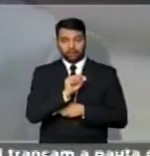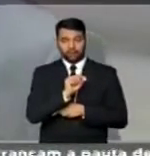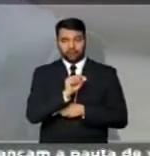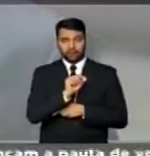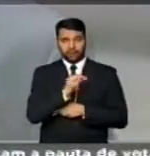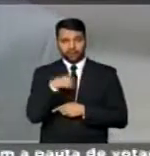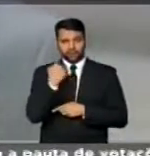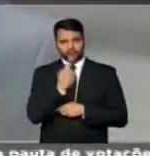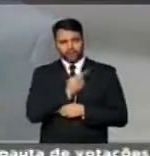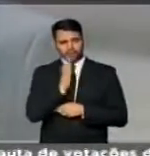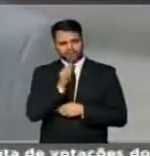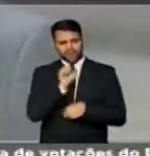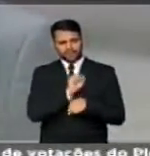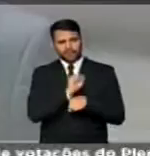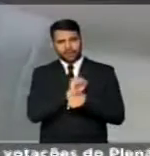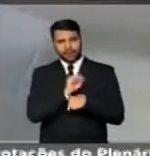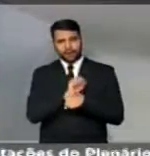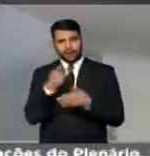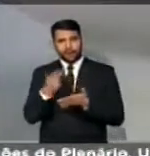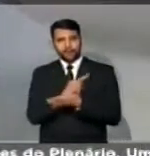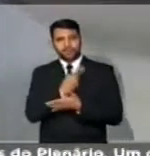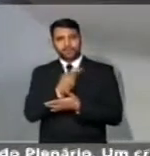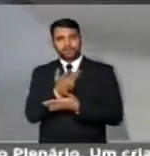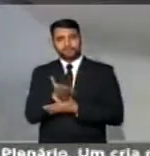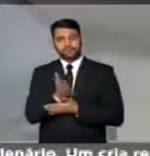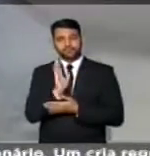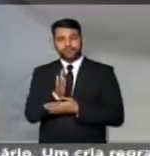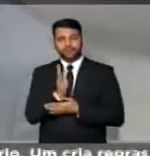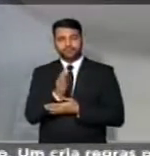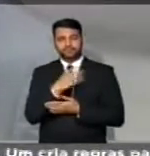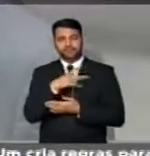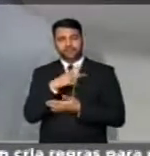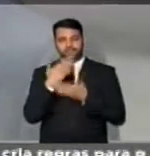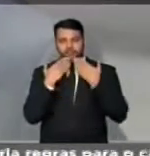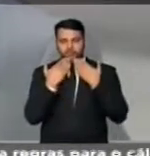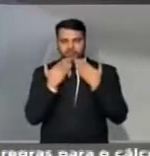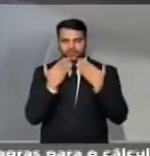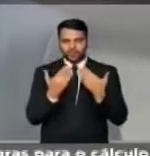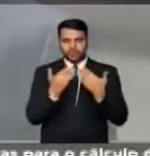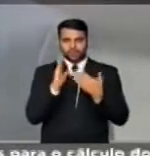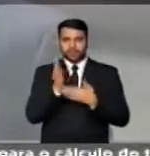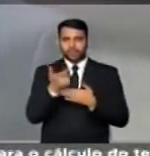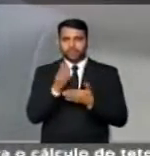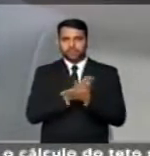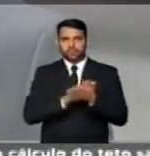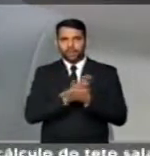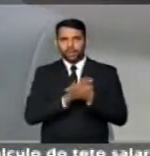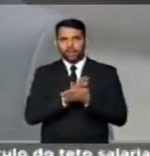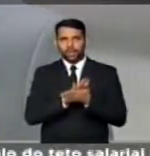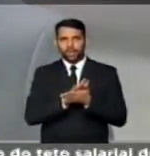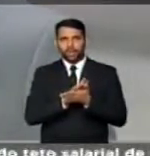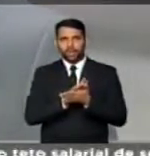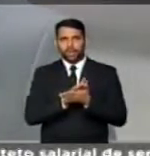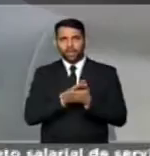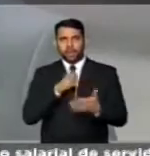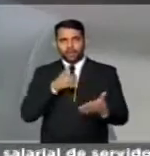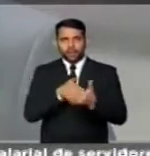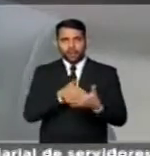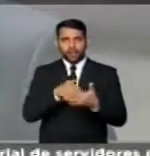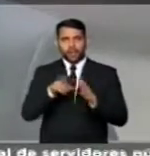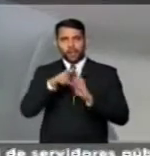que nós já esperávamos que acontecesse, porque ele já demonstrou que não tem limites